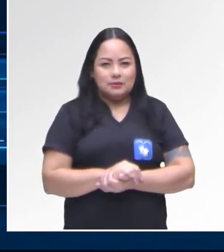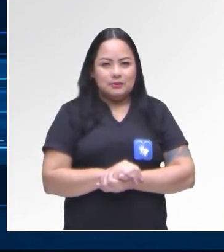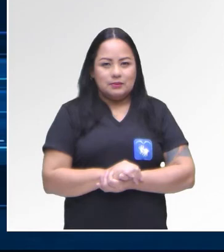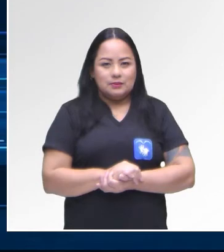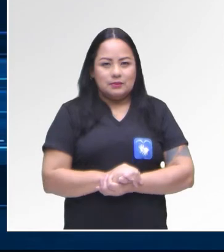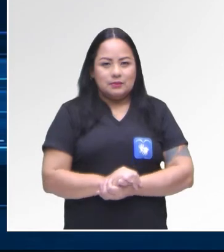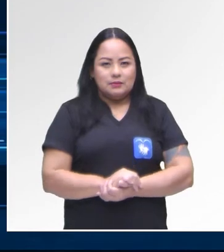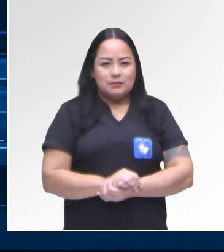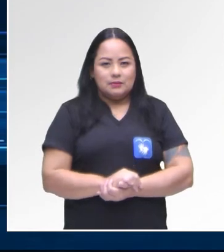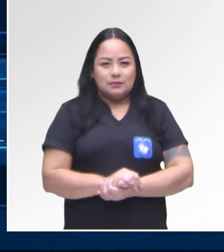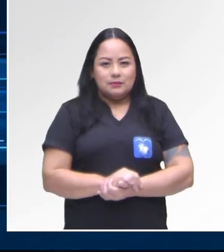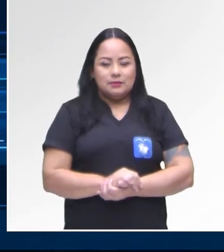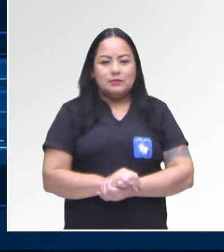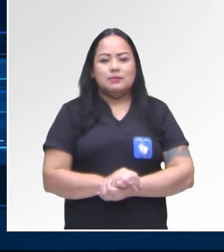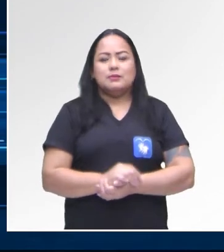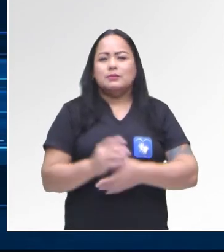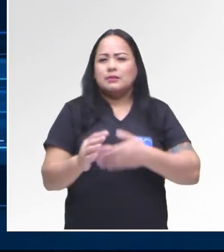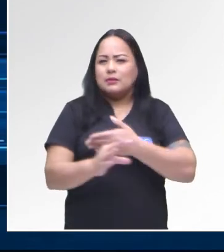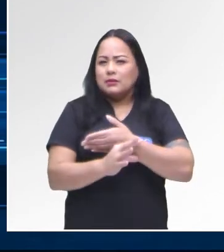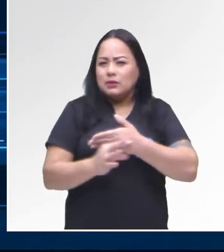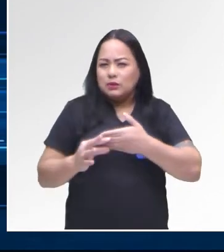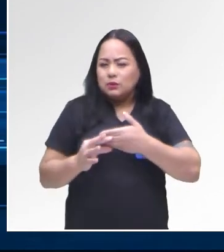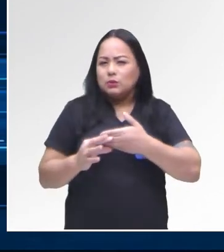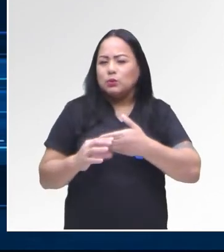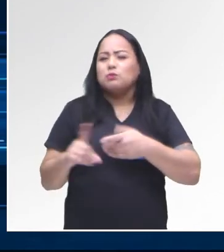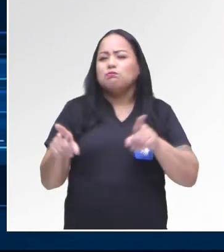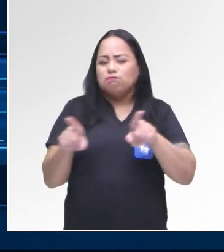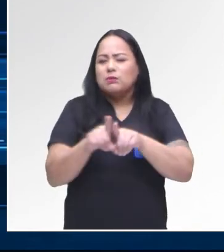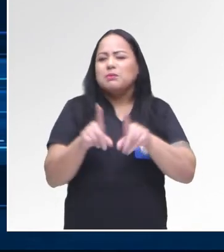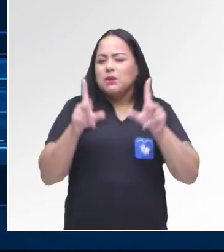Outros cantores também, outros cantores foram por aí.